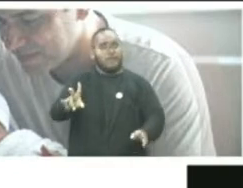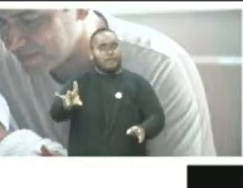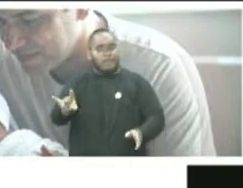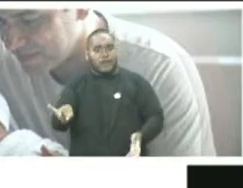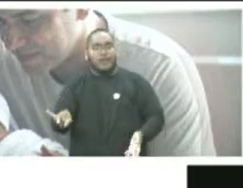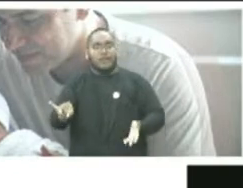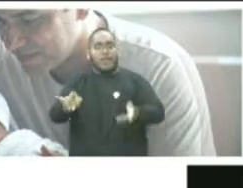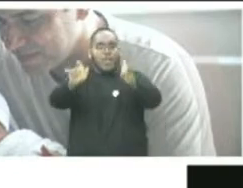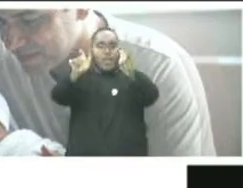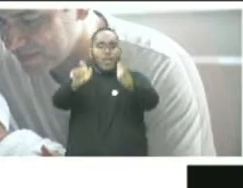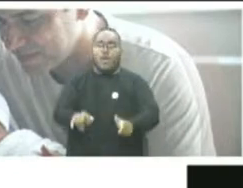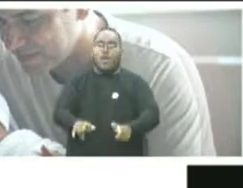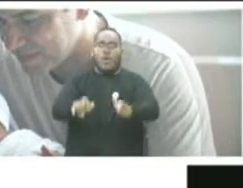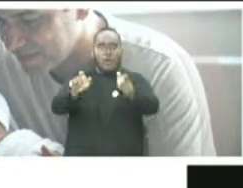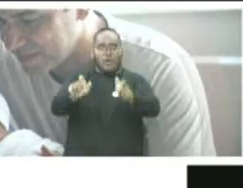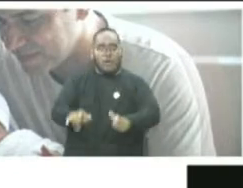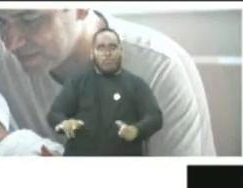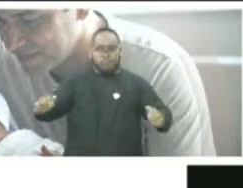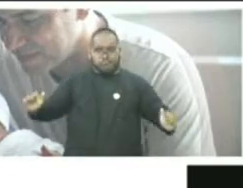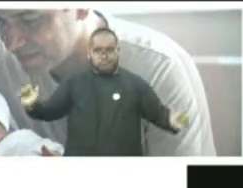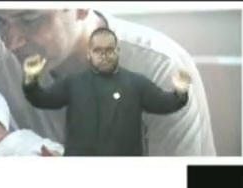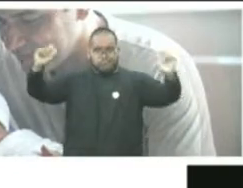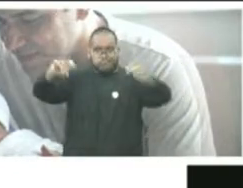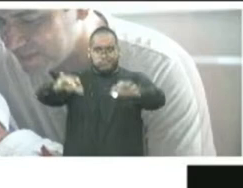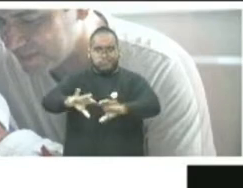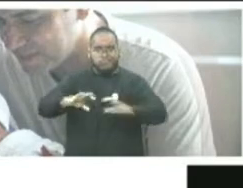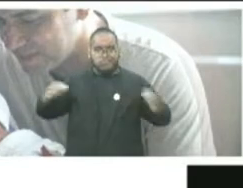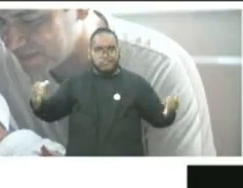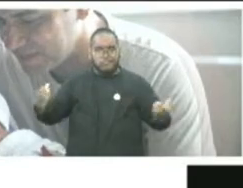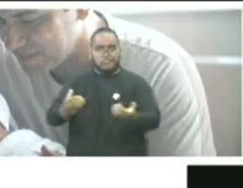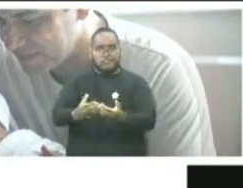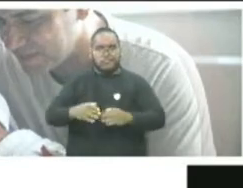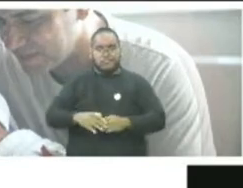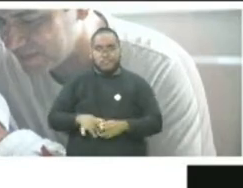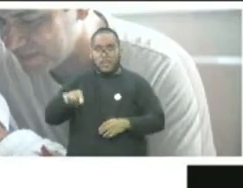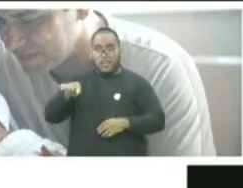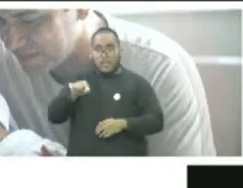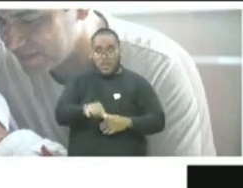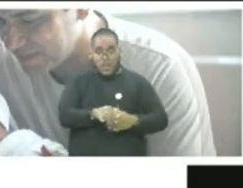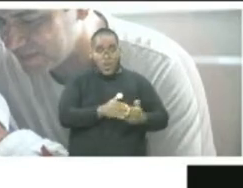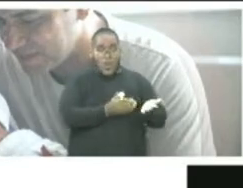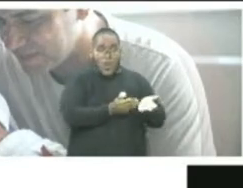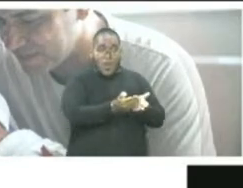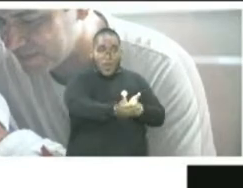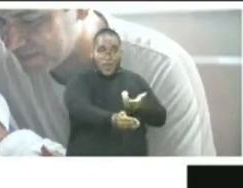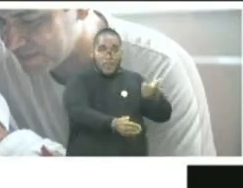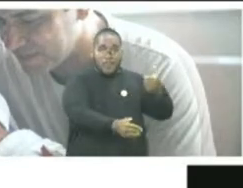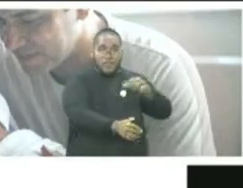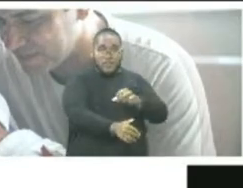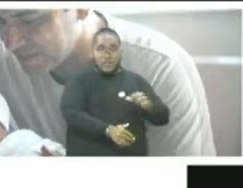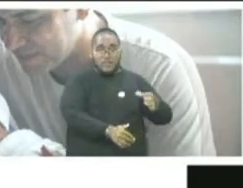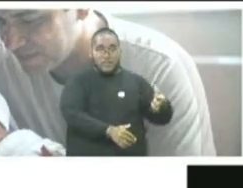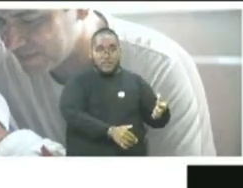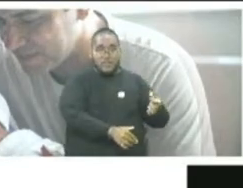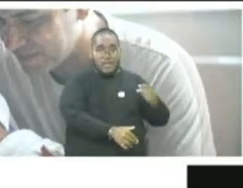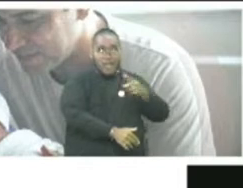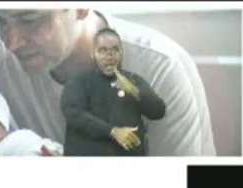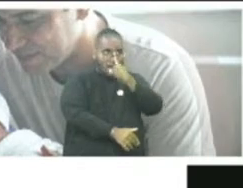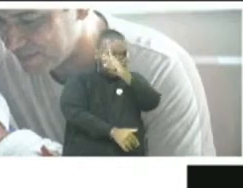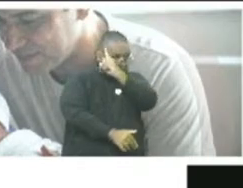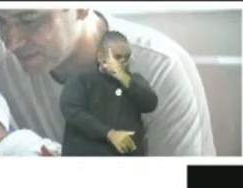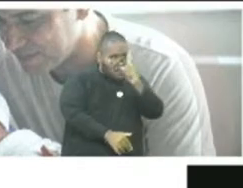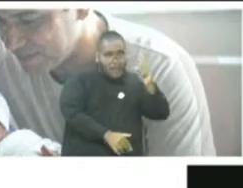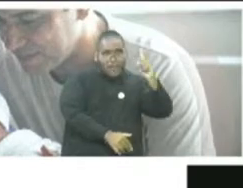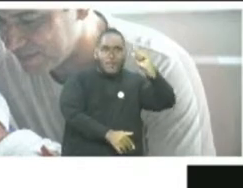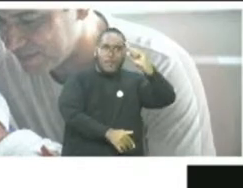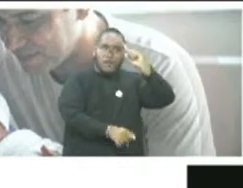congresso. E ele, que começou em 96, em Trieste, com um grupo